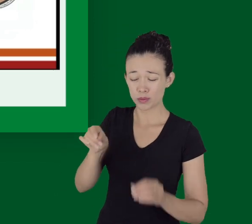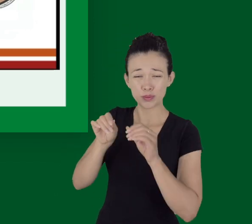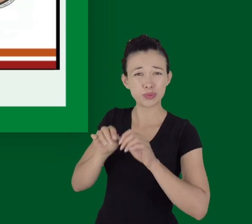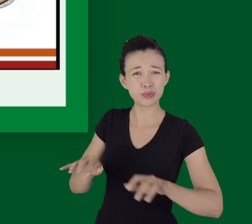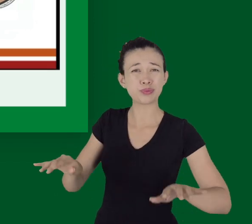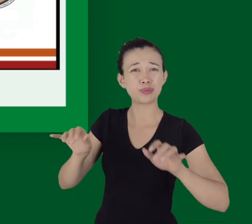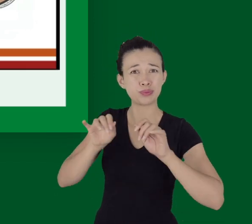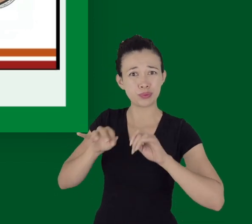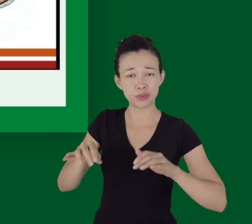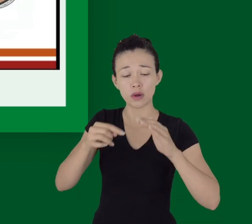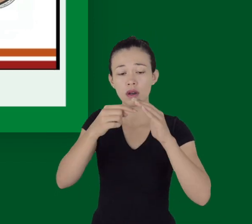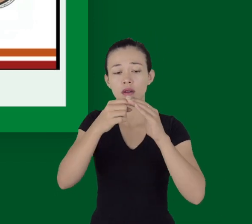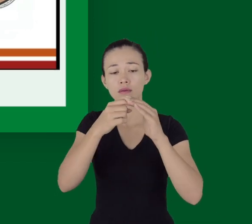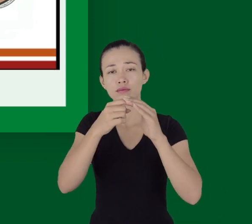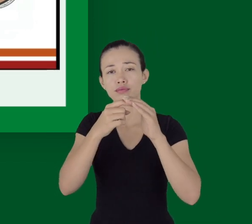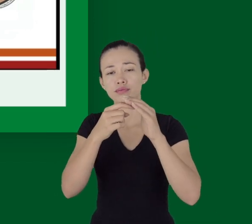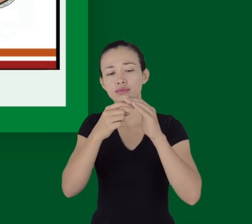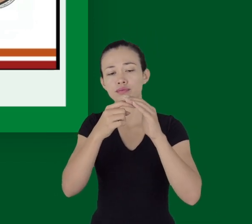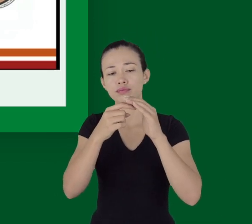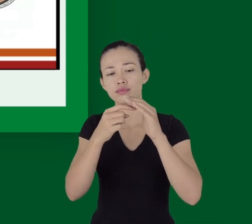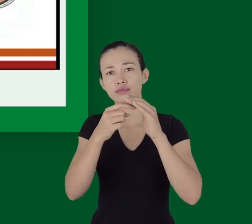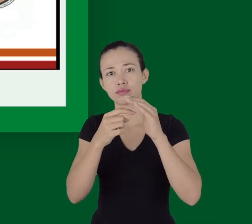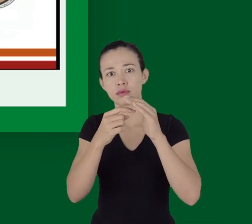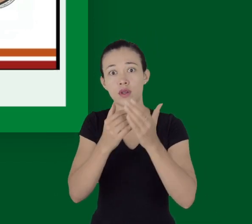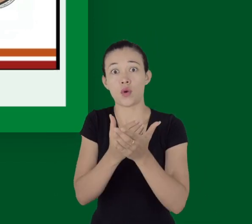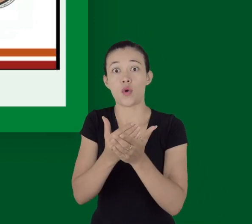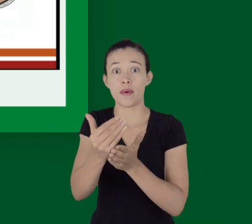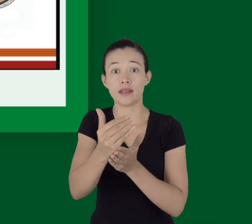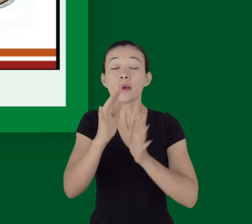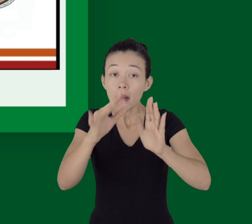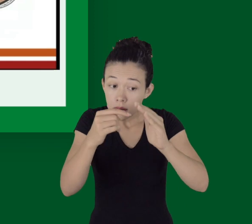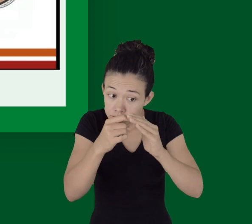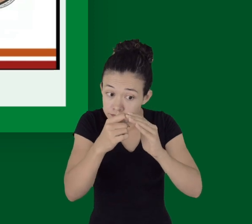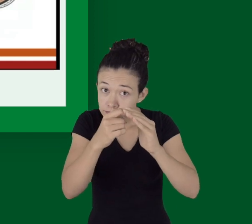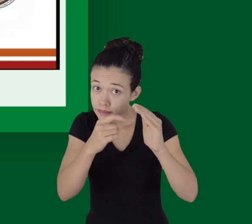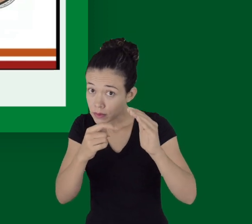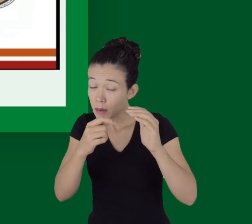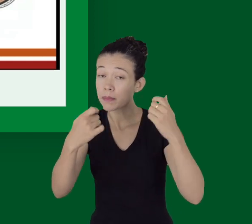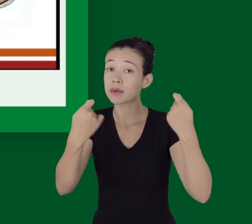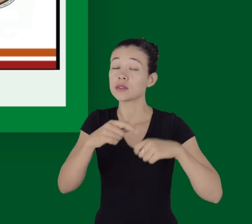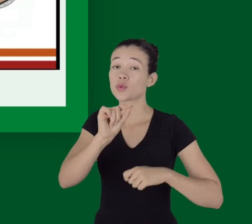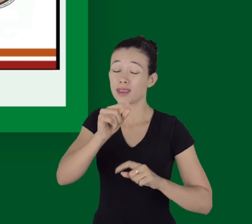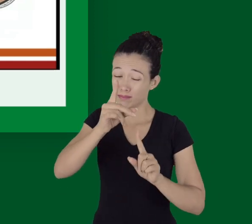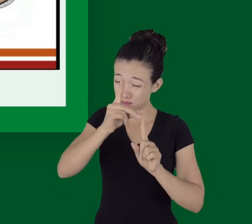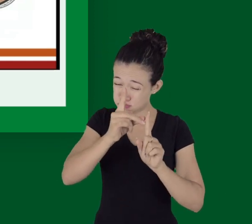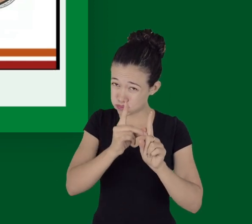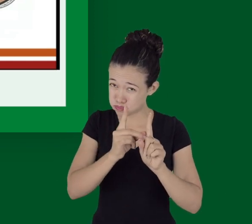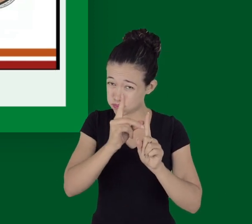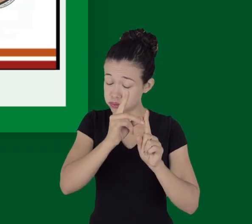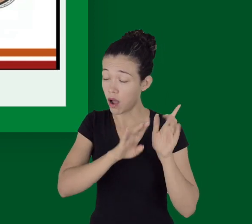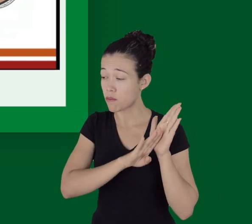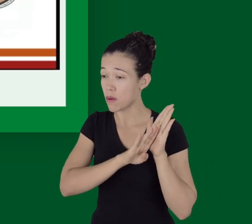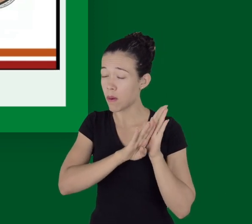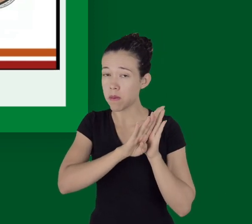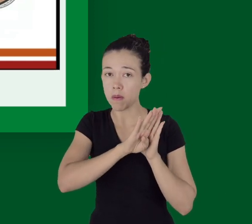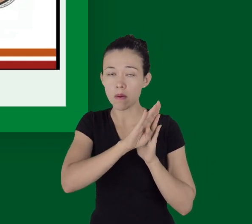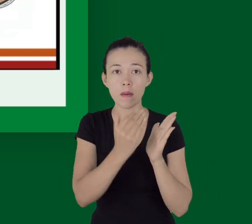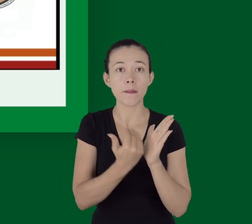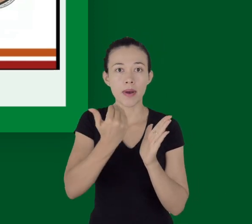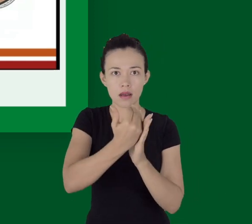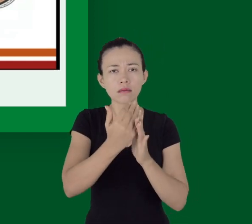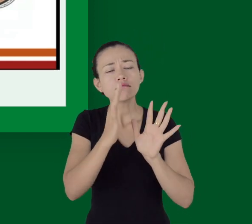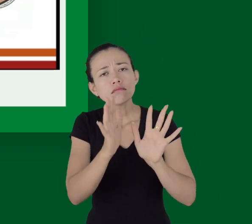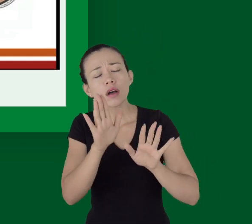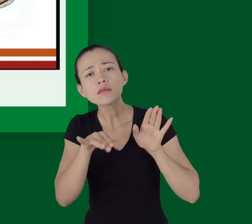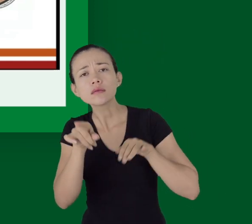ocorra o descolamento da dura máter da calota craniana, precisa de gradientes de pressão alto. Então, esse hematoma que parece ser bem